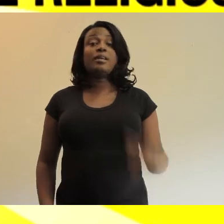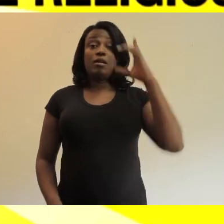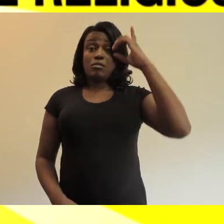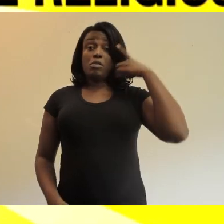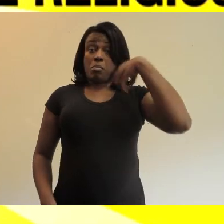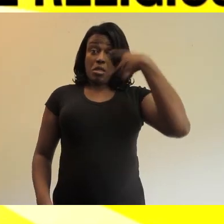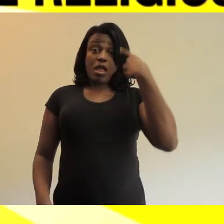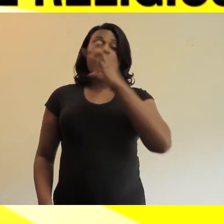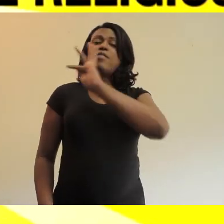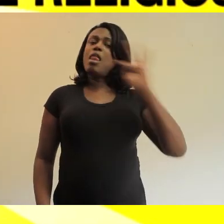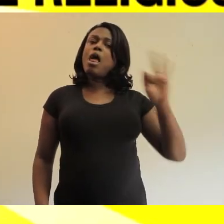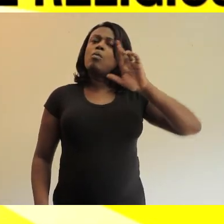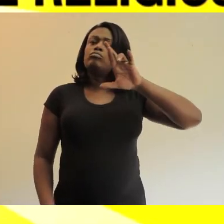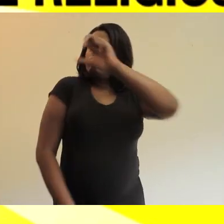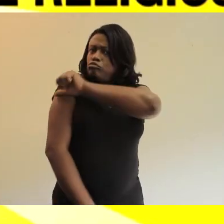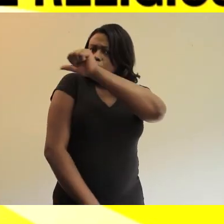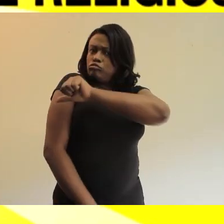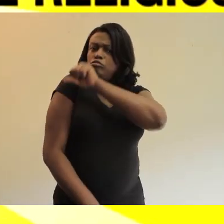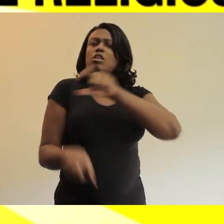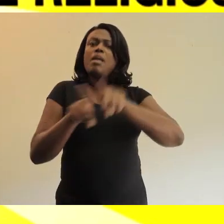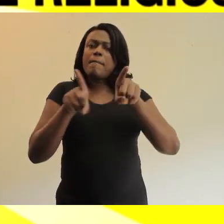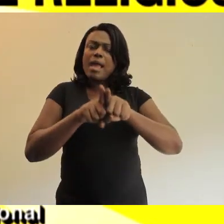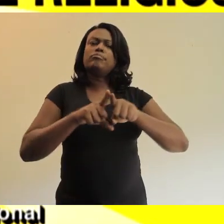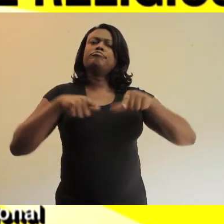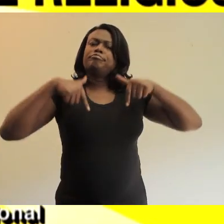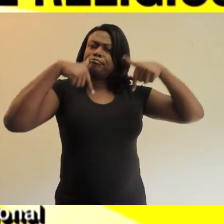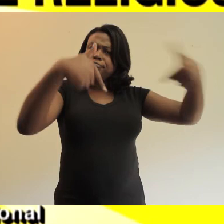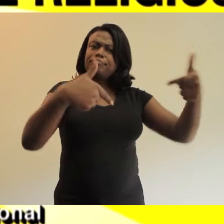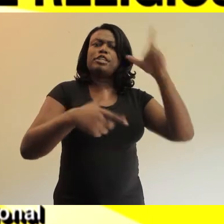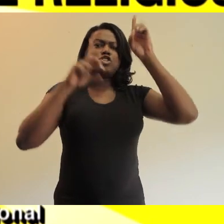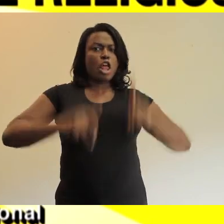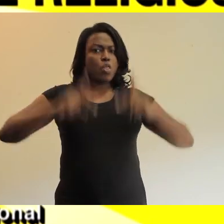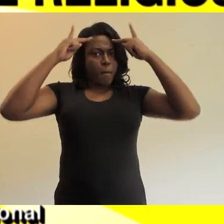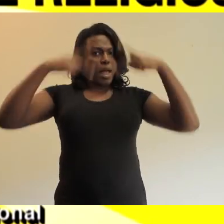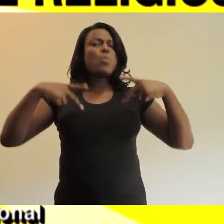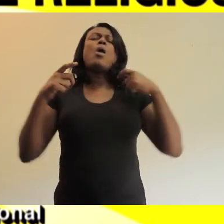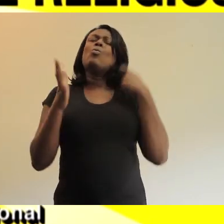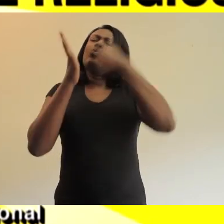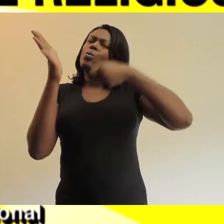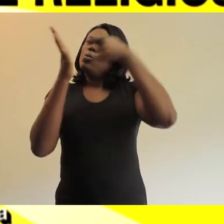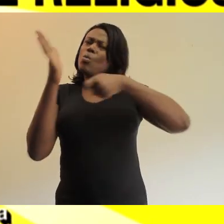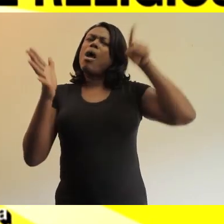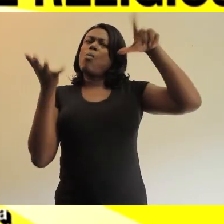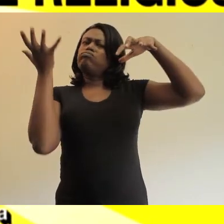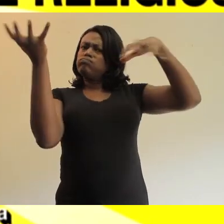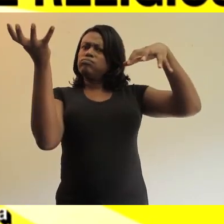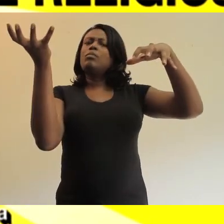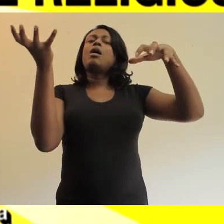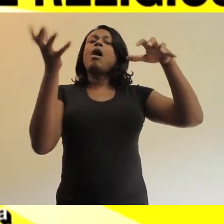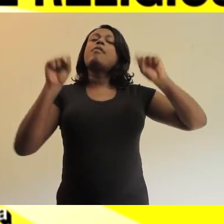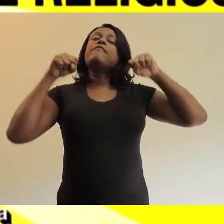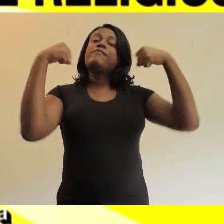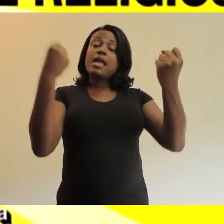como deputado federal pelo Rio de Janeiro e como ativista dos Direitos Humanos eu tenho lutado insistentemente no Congresso Nacional em defesa